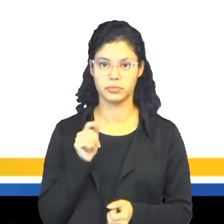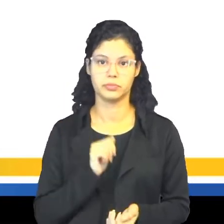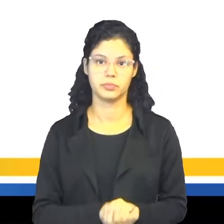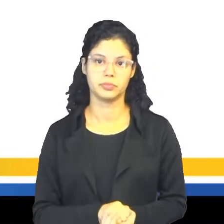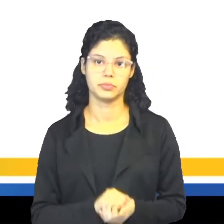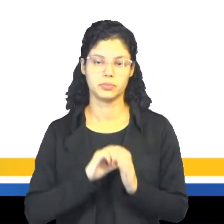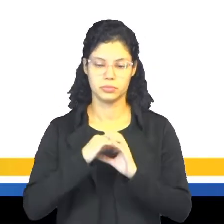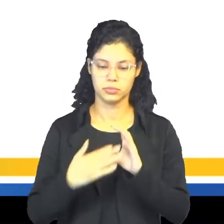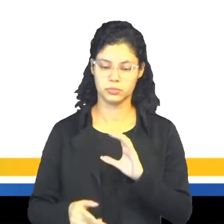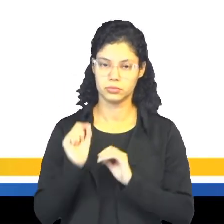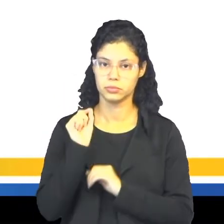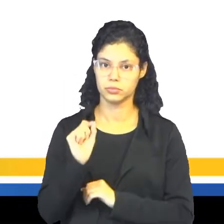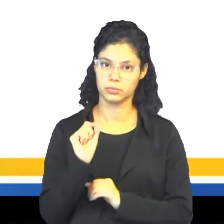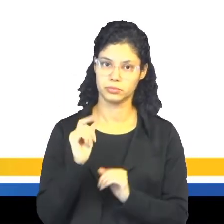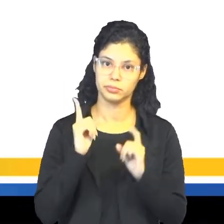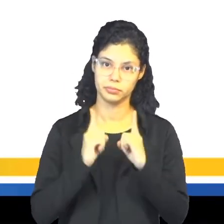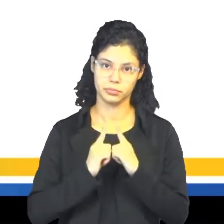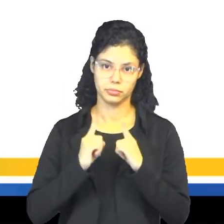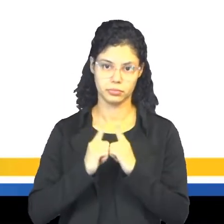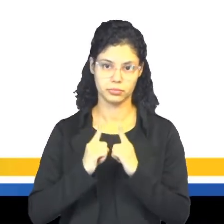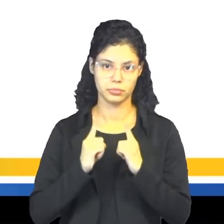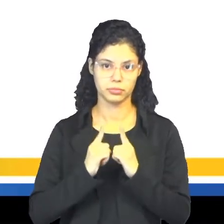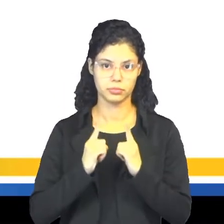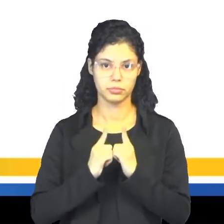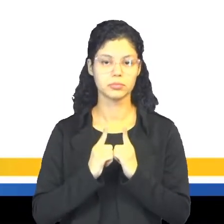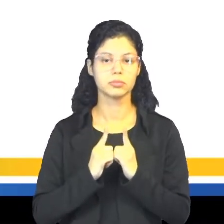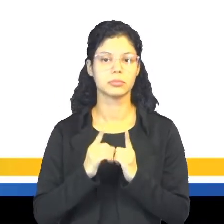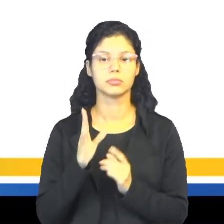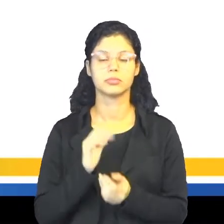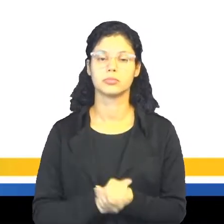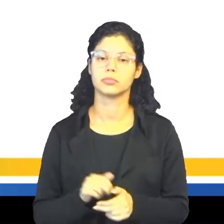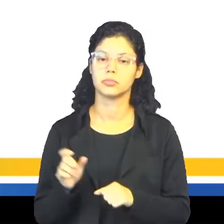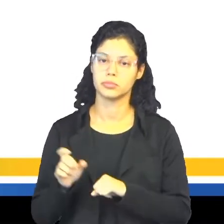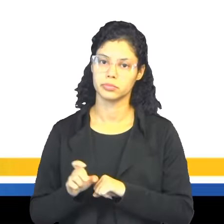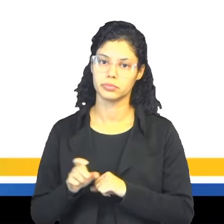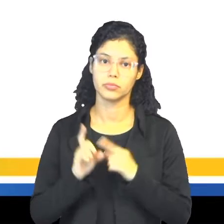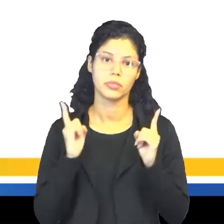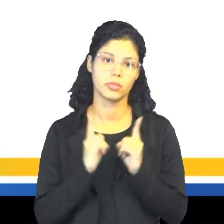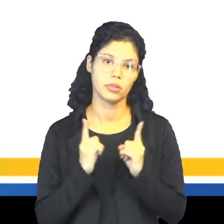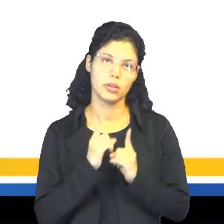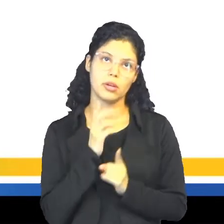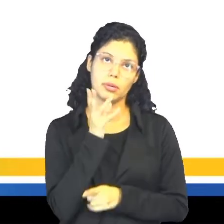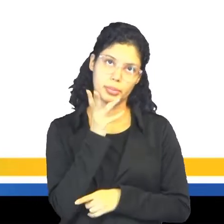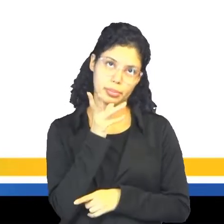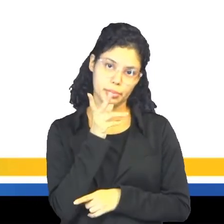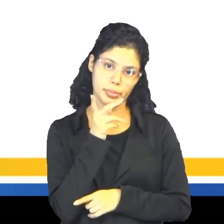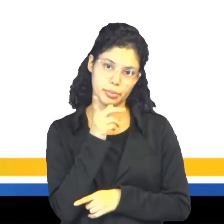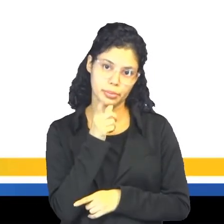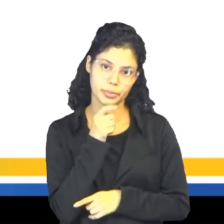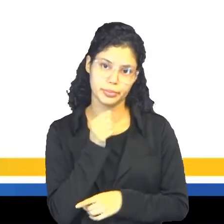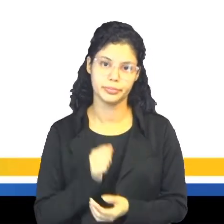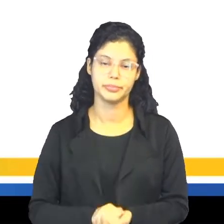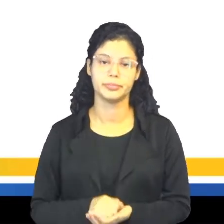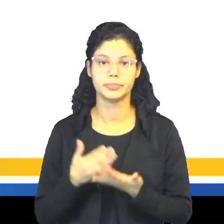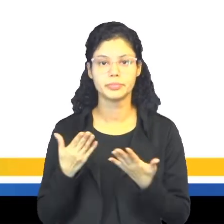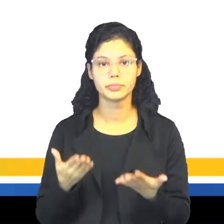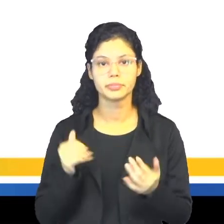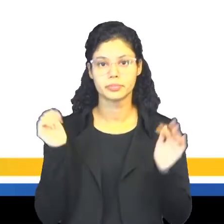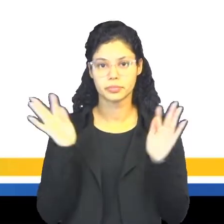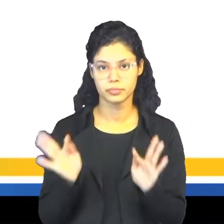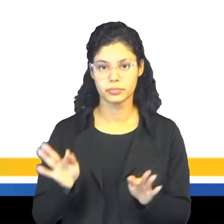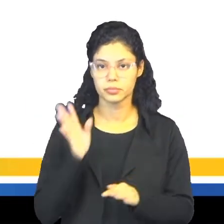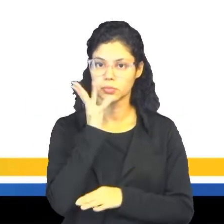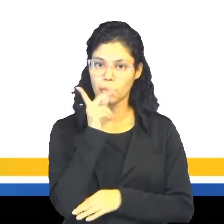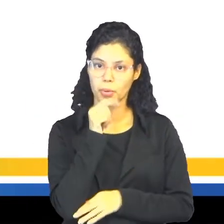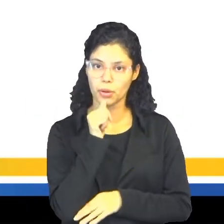caracterizando o quê atendimento que no caso é o substantivo tá dizendo que o atendimento é vagaroso então Alegre vagaroso